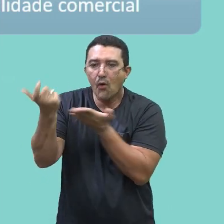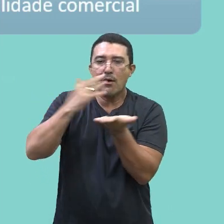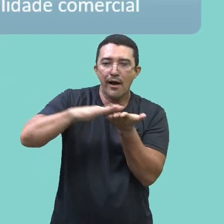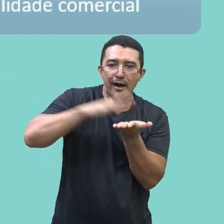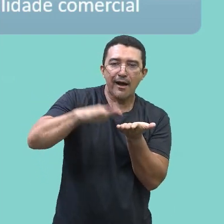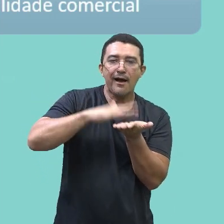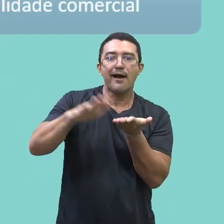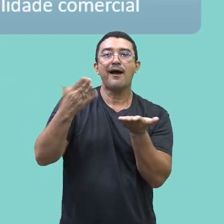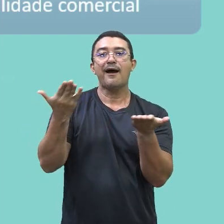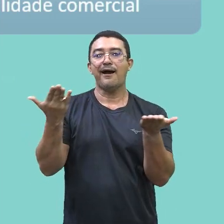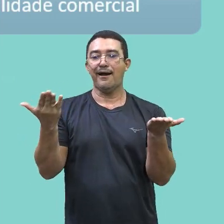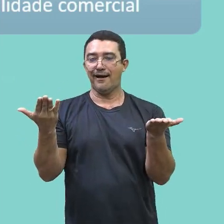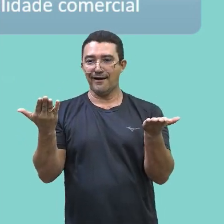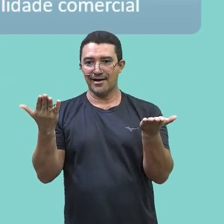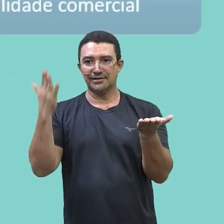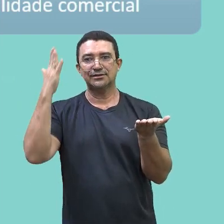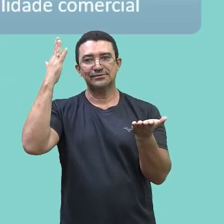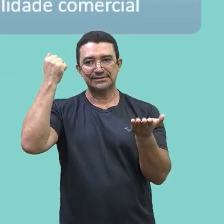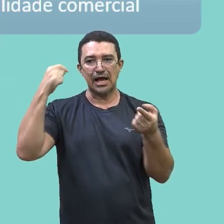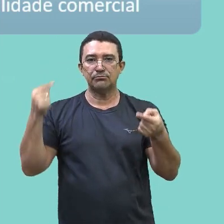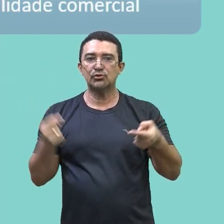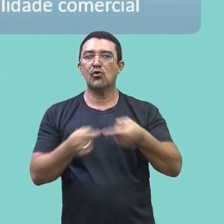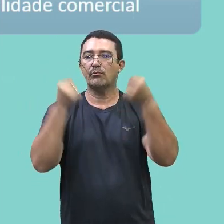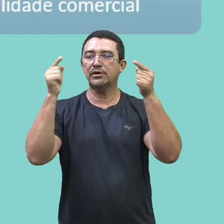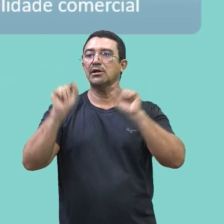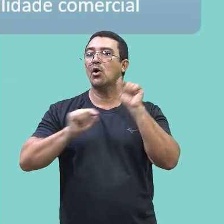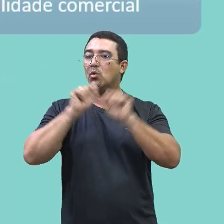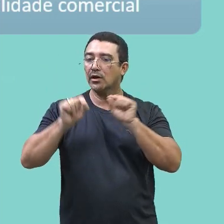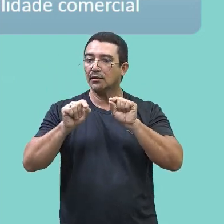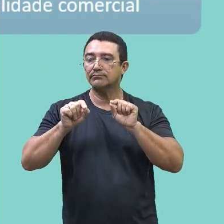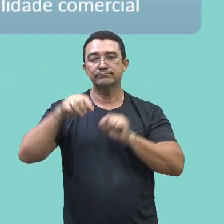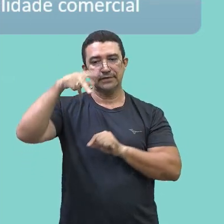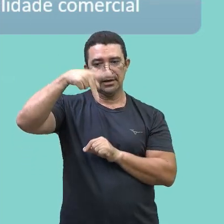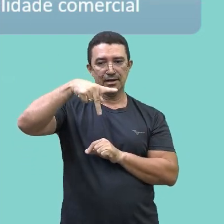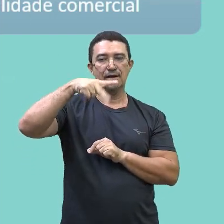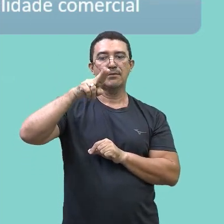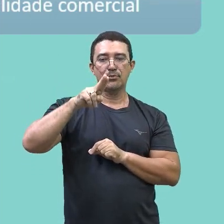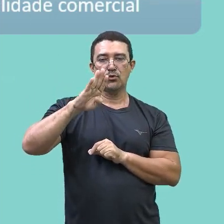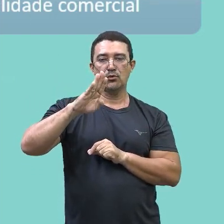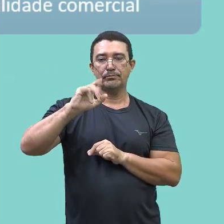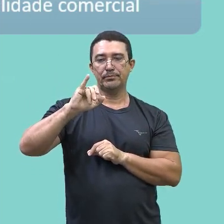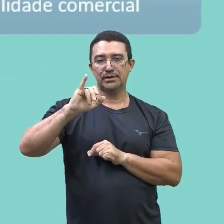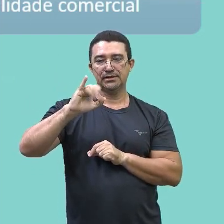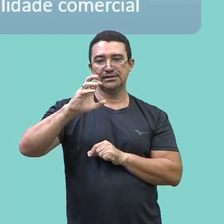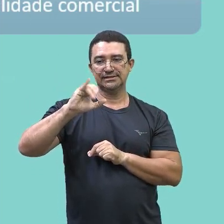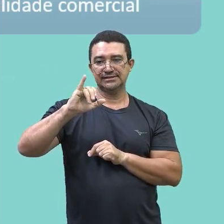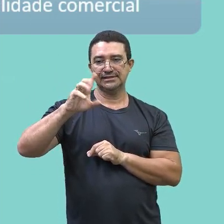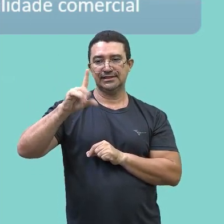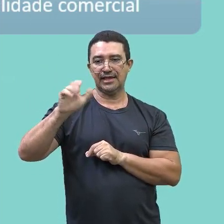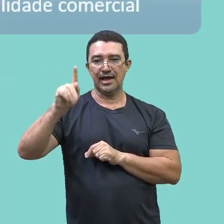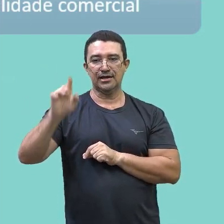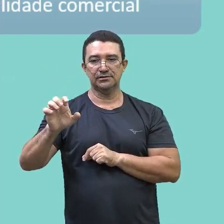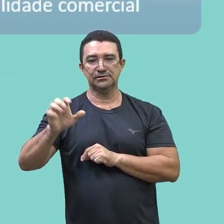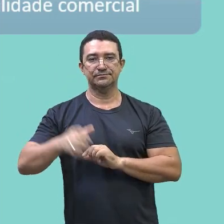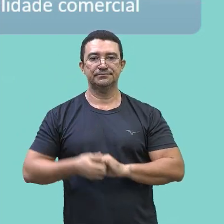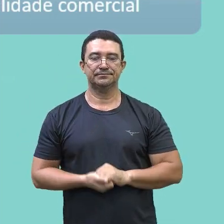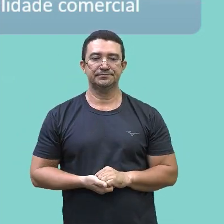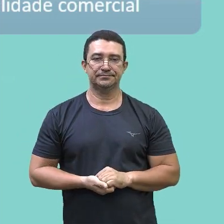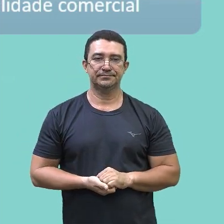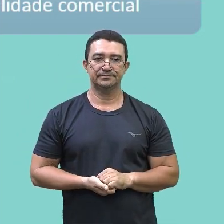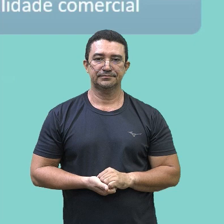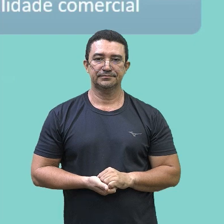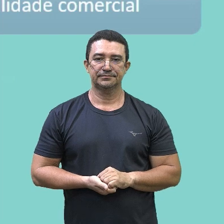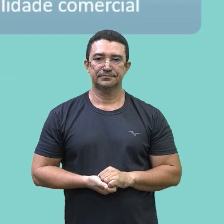tá... consumo quebrou, né? Ele já fica bem evidente que trata-se de uma publicidade. Só pelo que já explicou ali, já dá pra gente saber. Muito